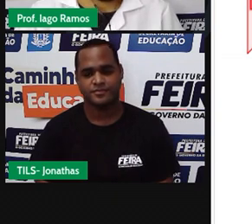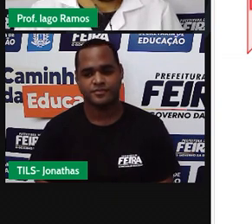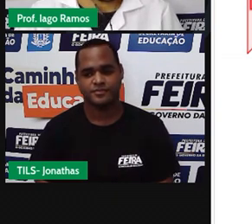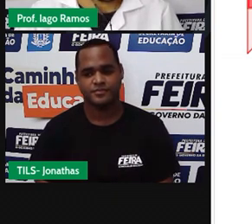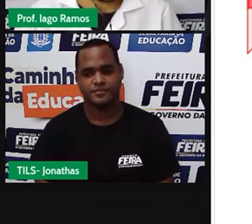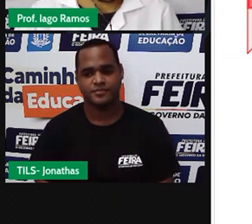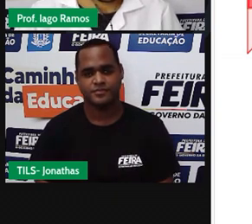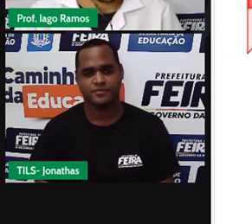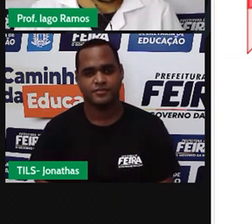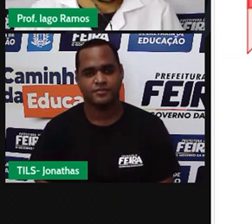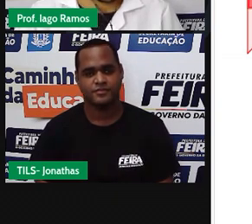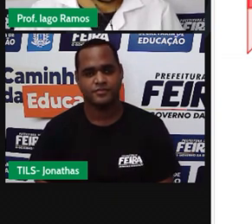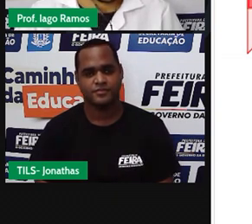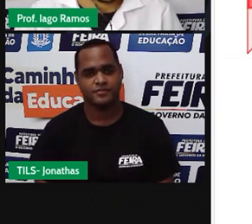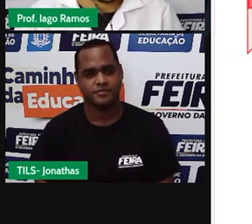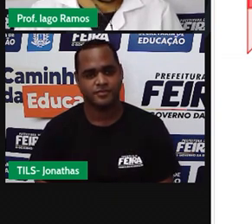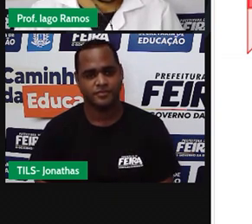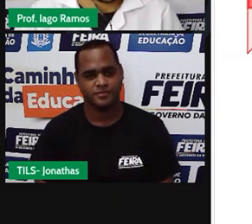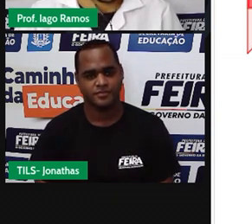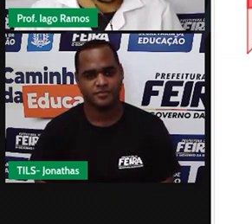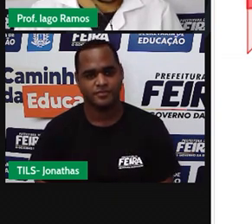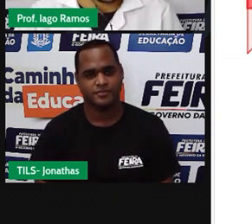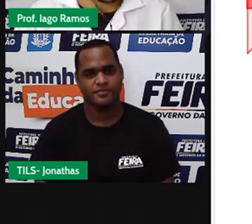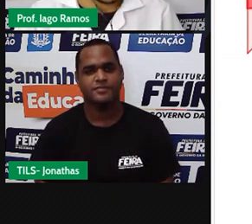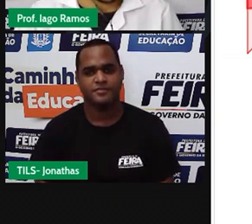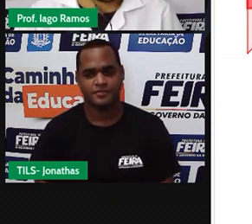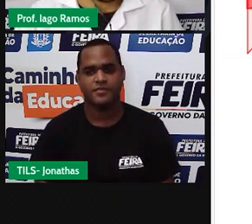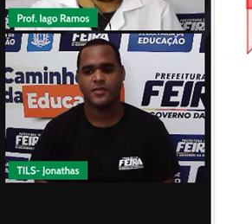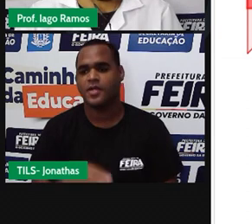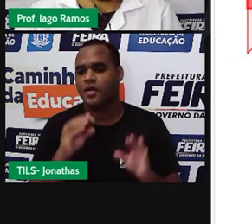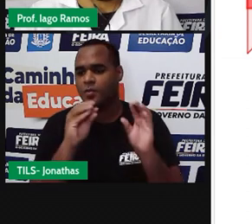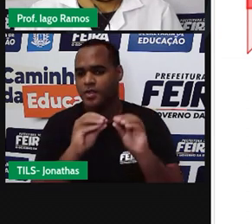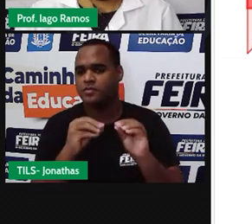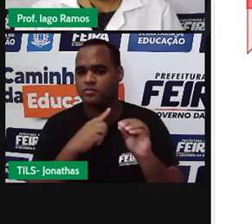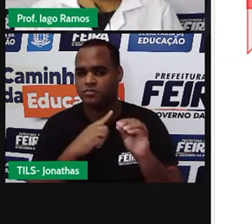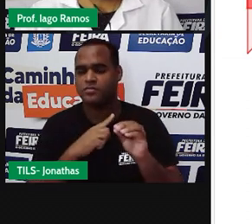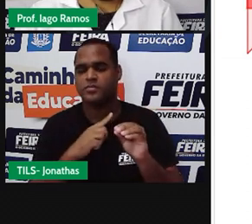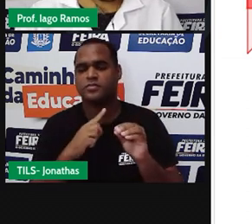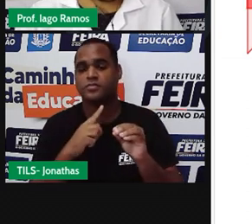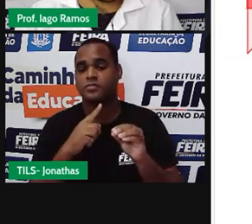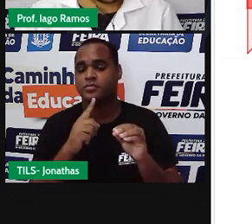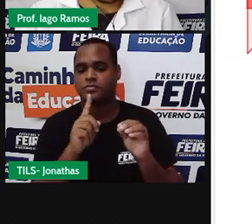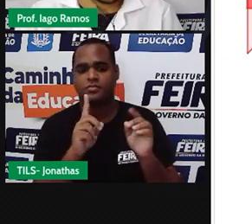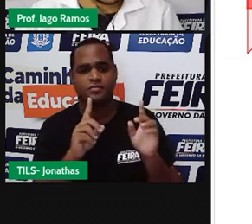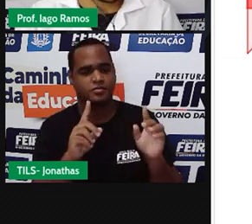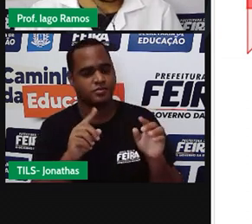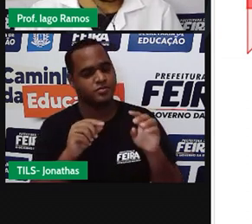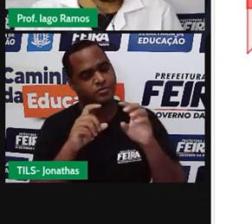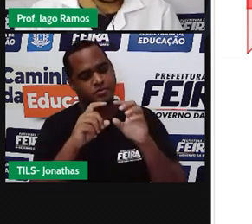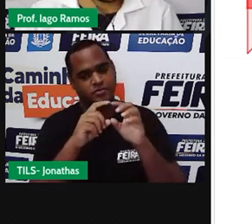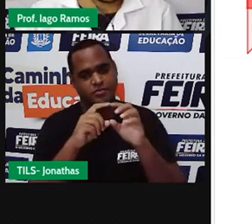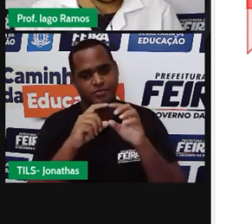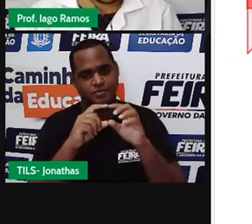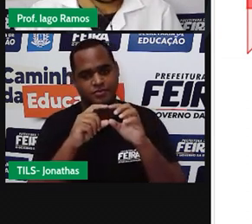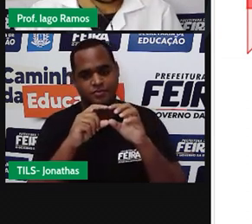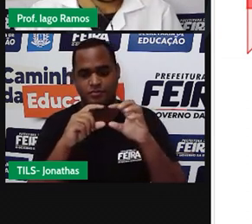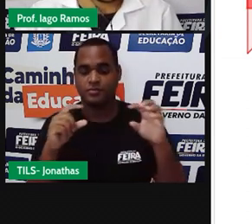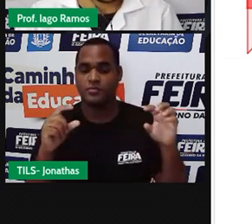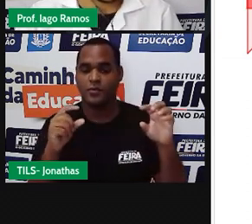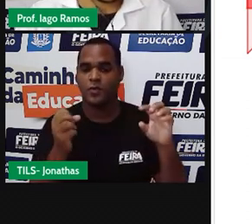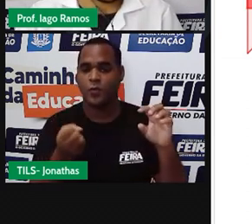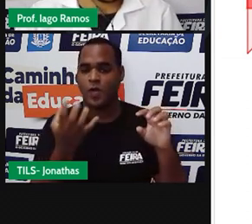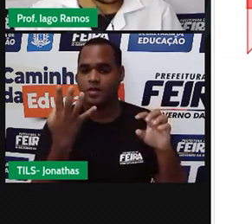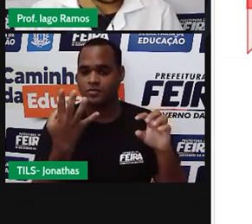colocar aqui para ver ó e já que na horizontal né Dá para colocar quatro Então vou